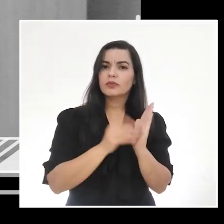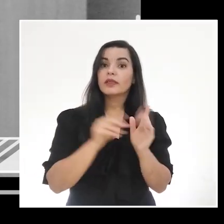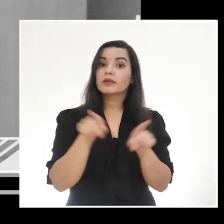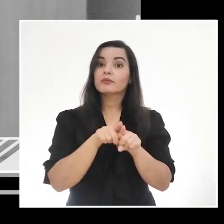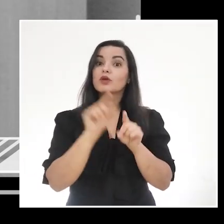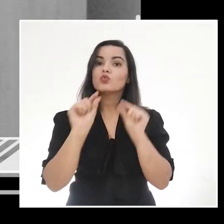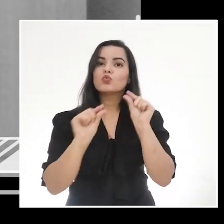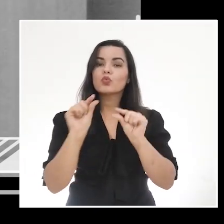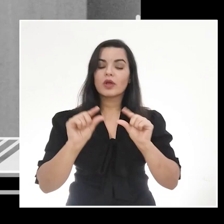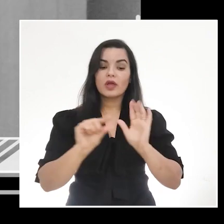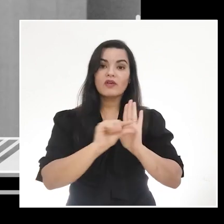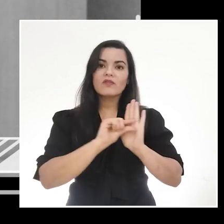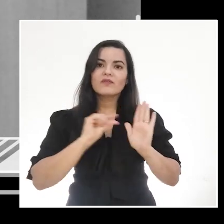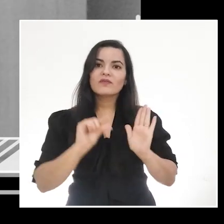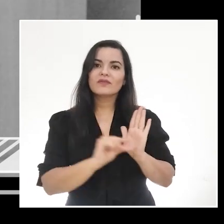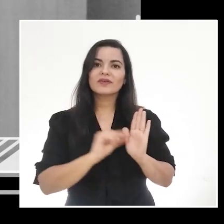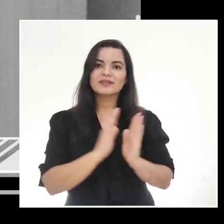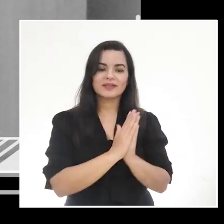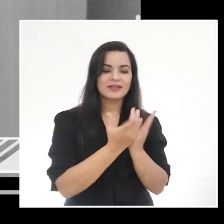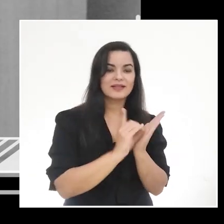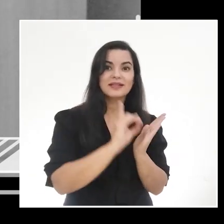que ele passava, e um caderno onde eu